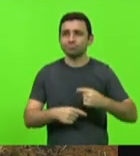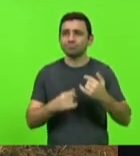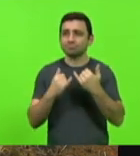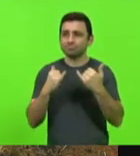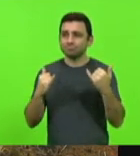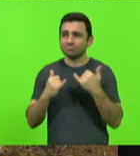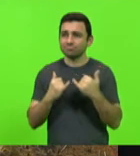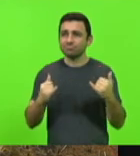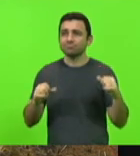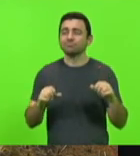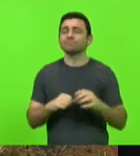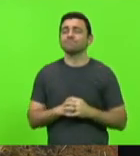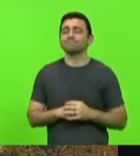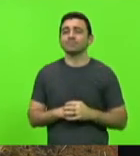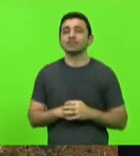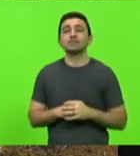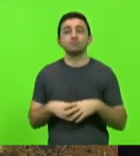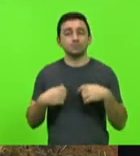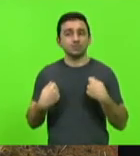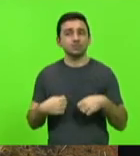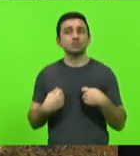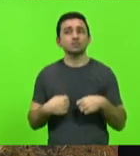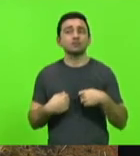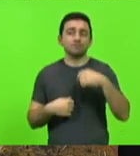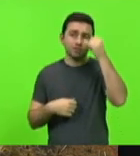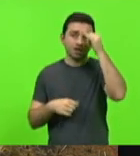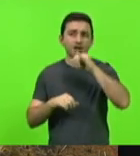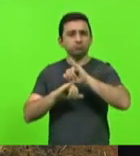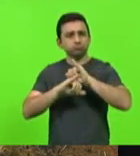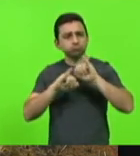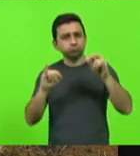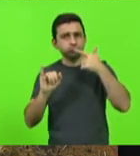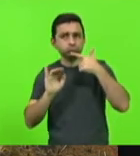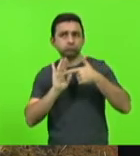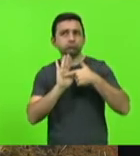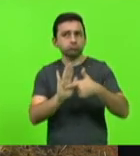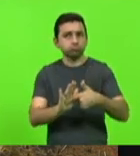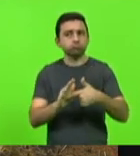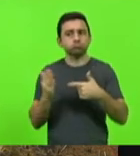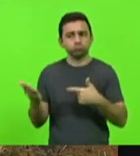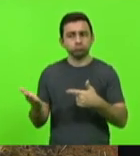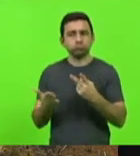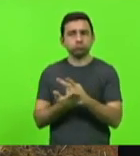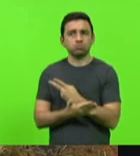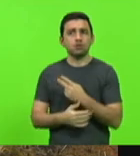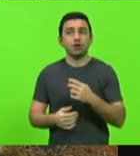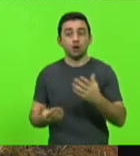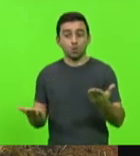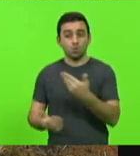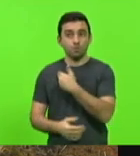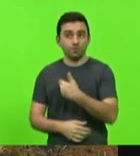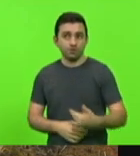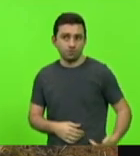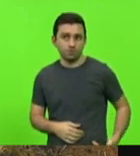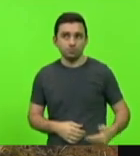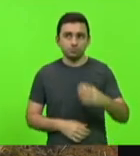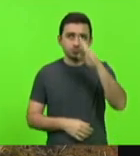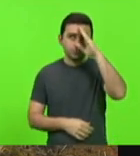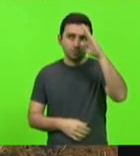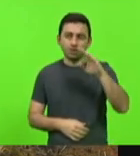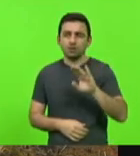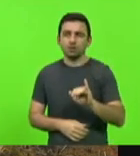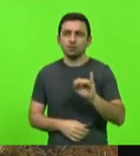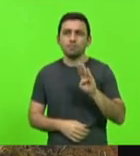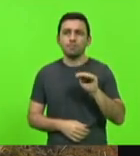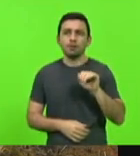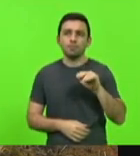Né? Então, nós temos que coibir, denunciar e fazer com que o nosso governo, principalmente o IBAMA e